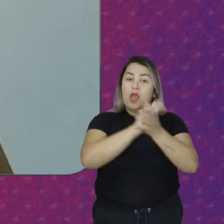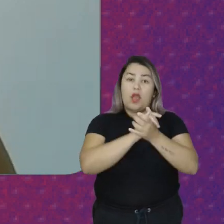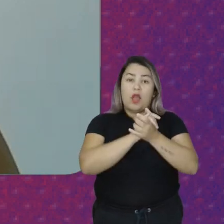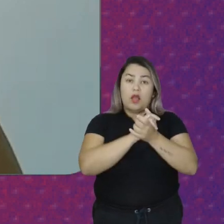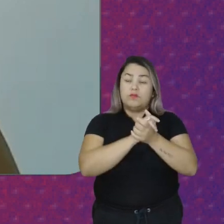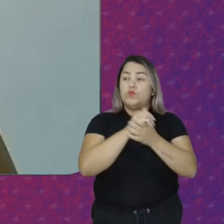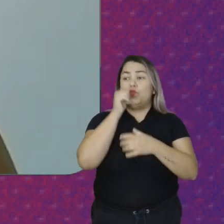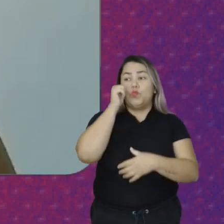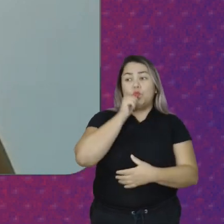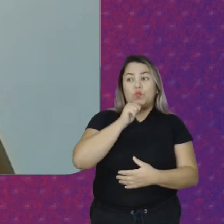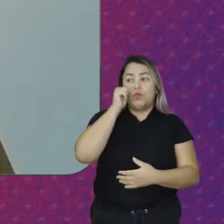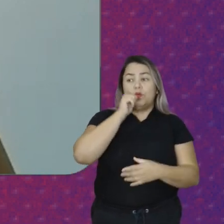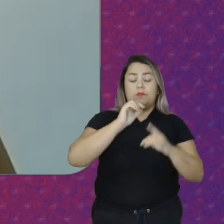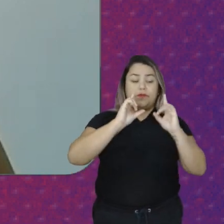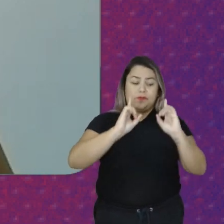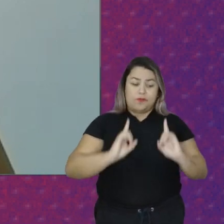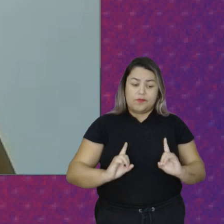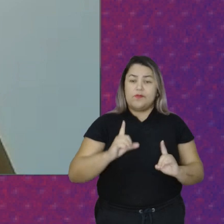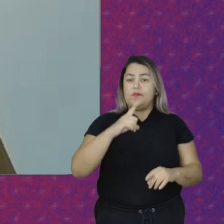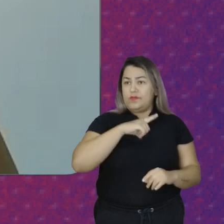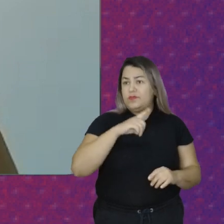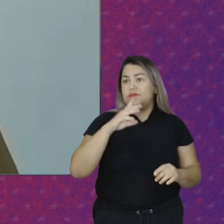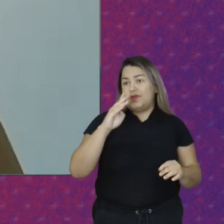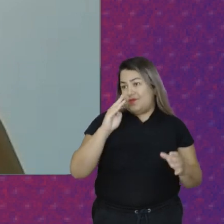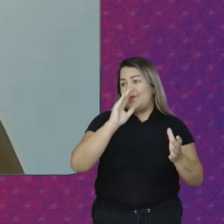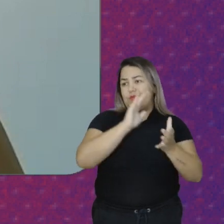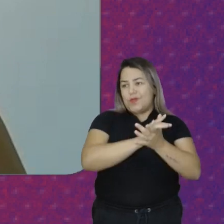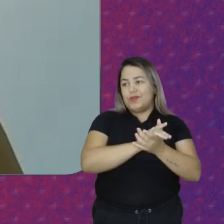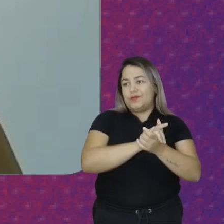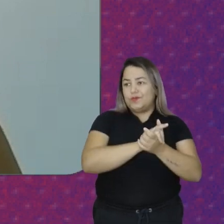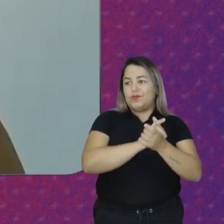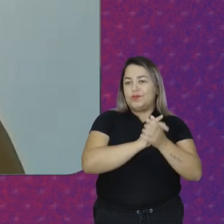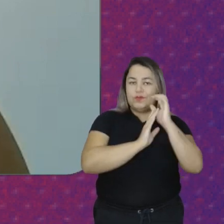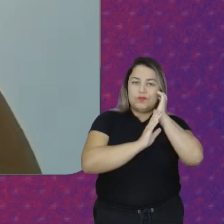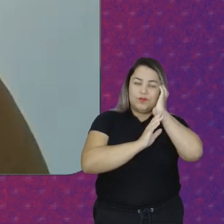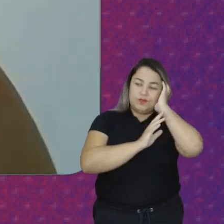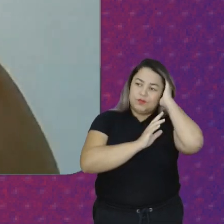casos de mulheres com deficiência que têm seus patrimônios